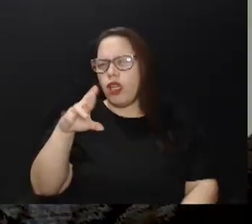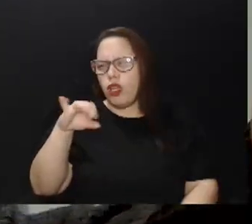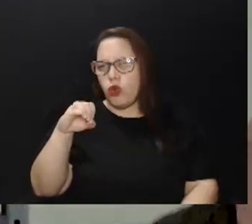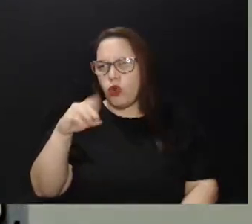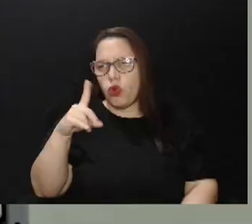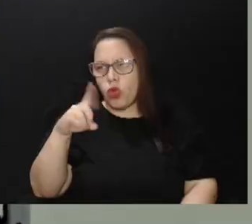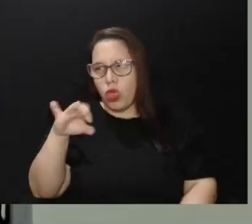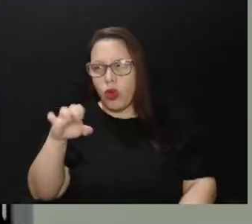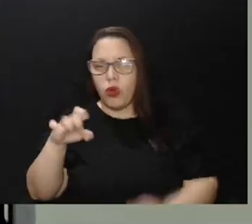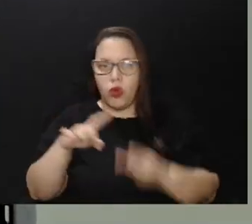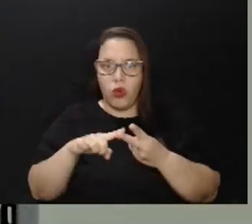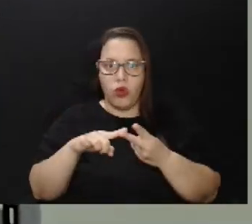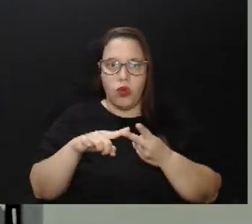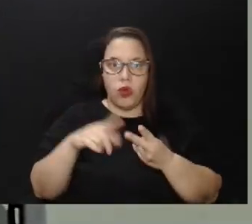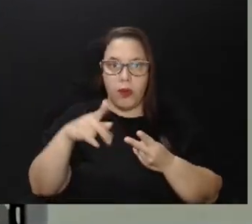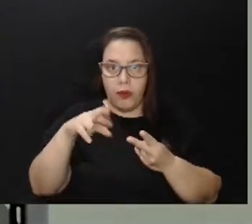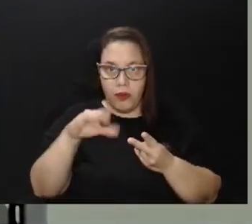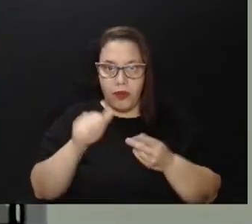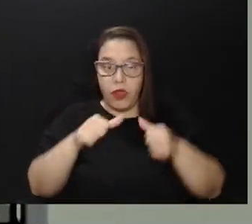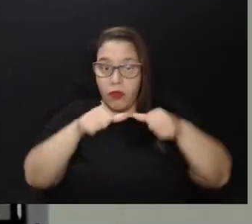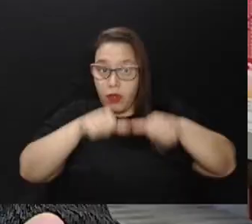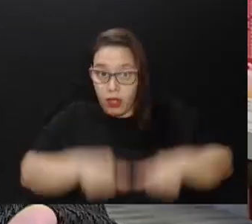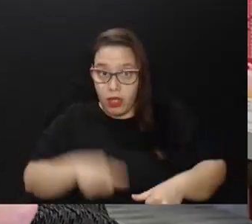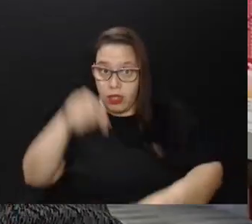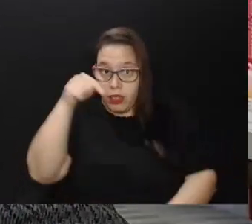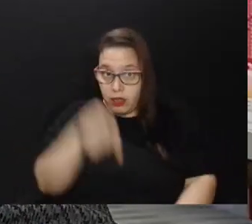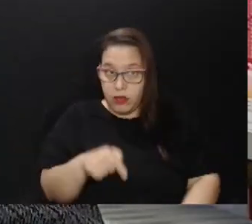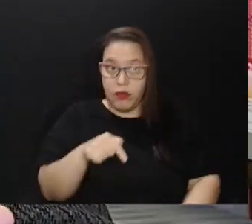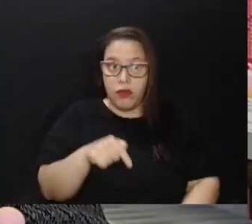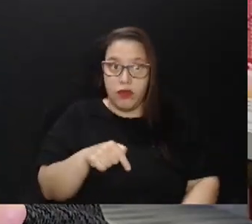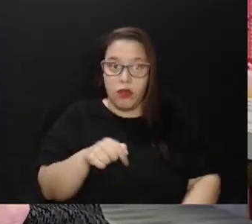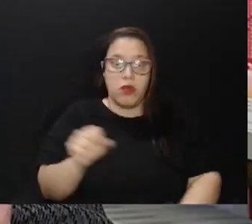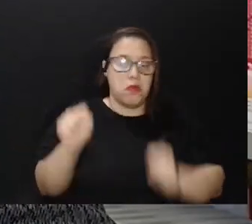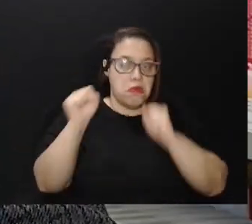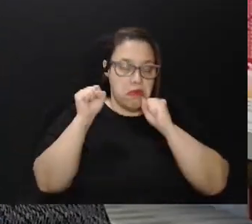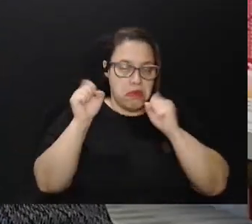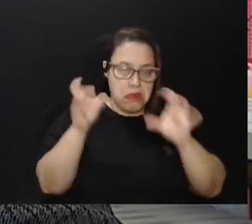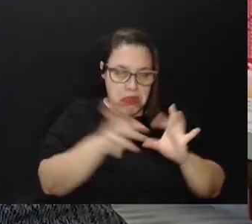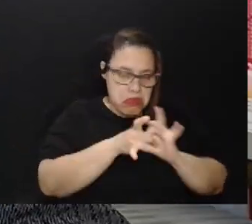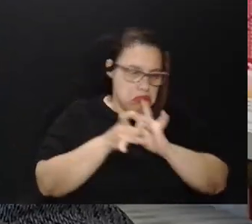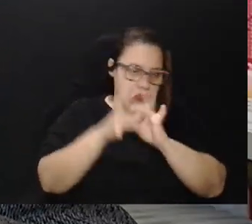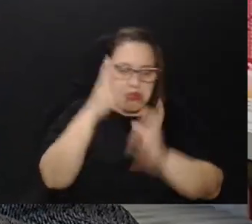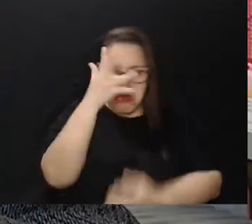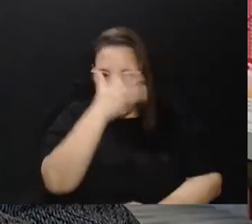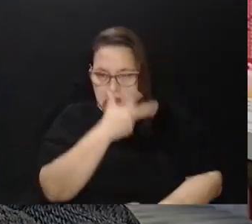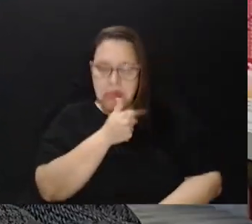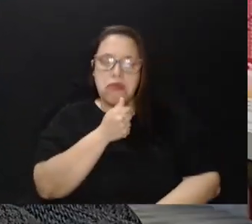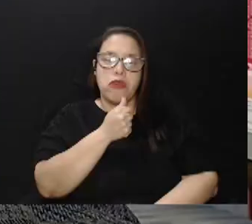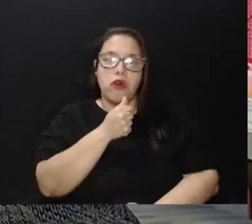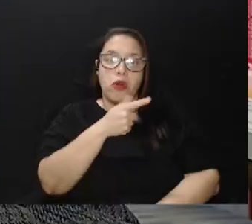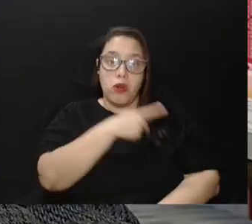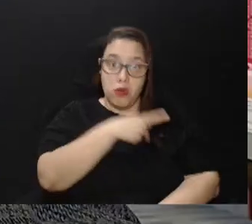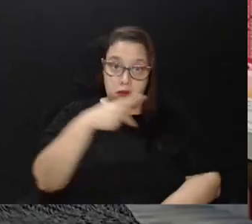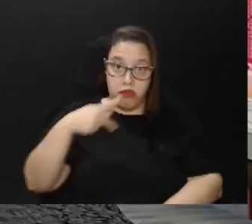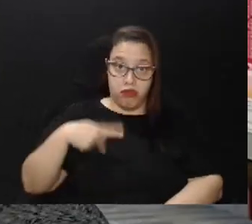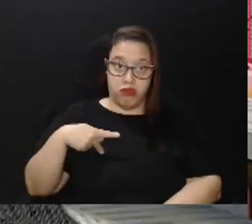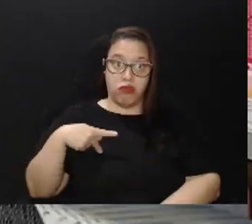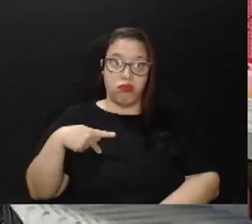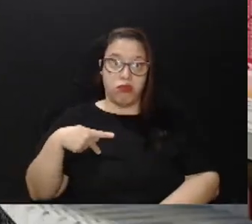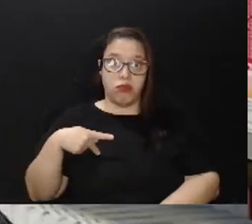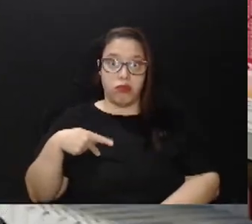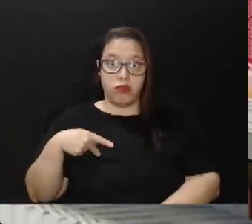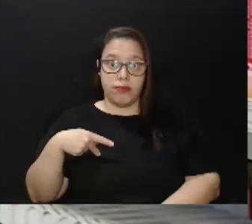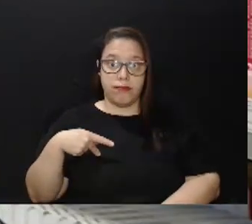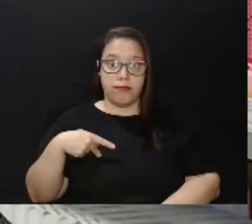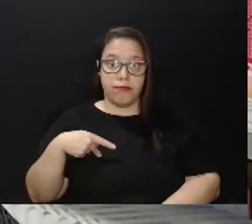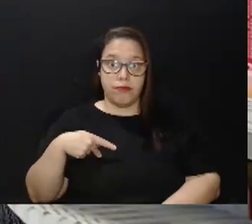resolvem ficar aqui num ato heróico, bonito, né? Fantástico, de um pastor que não abandonou as